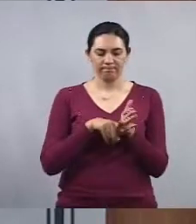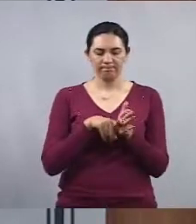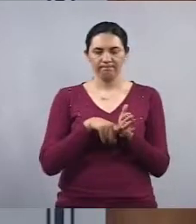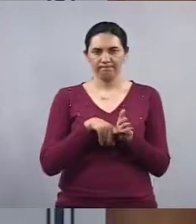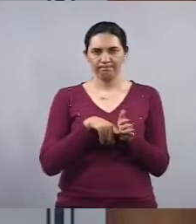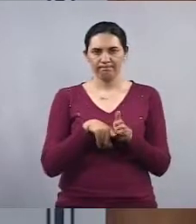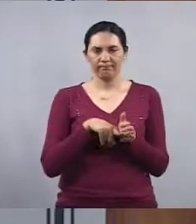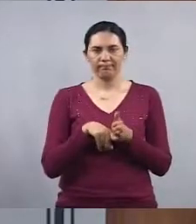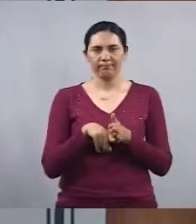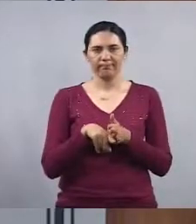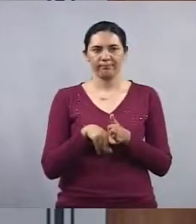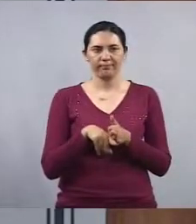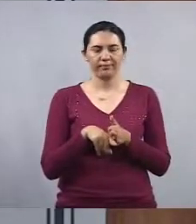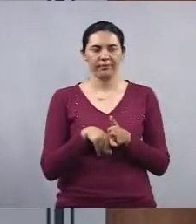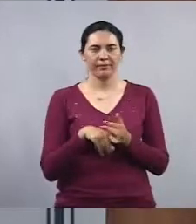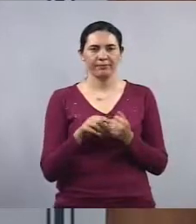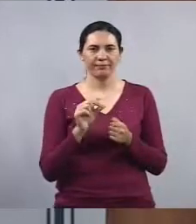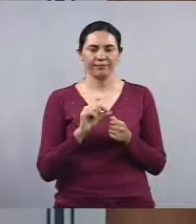e